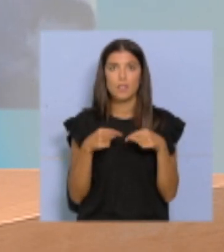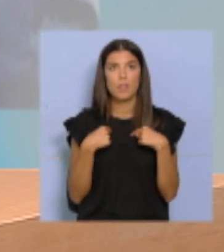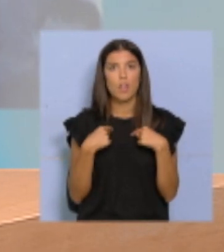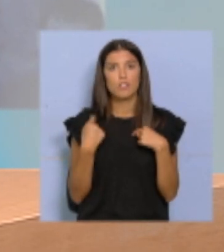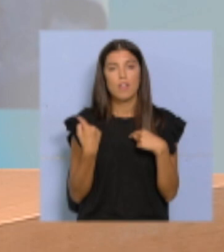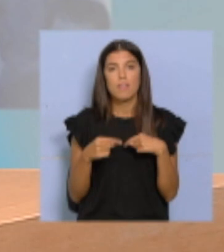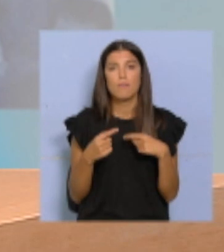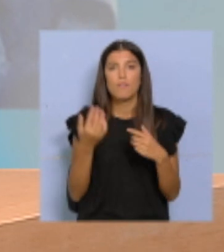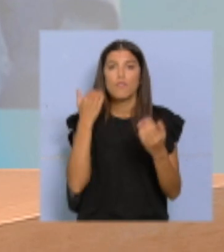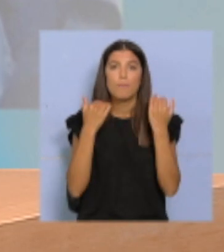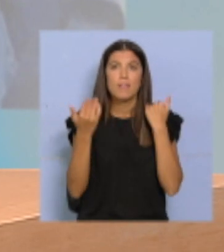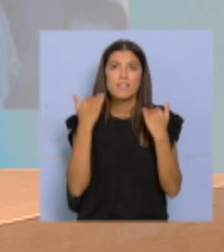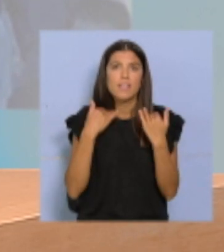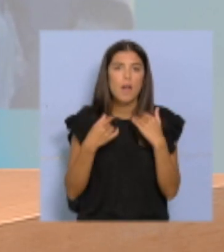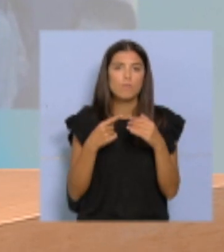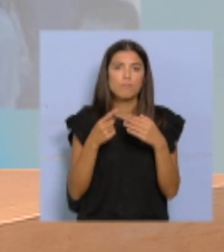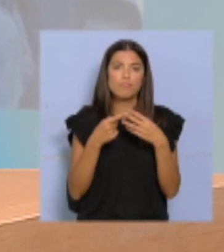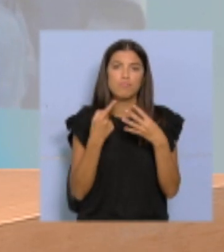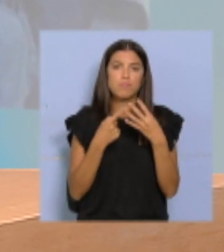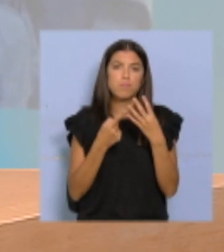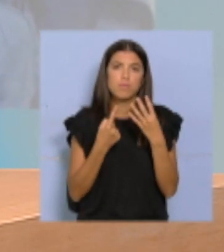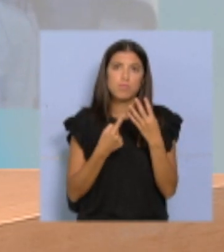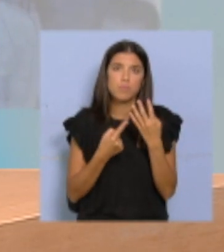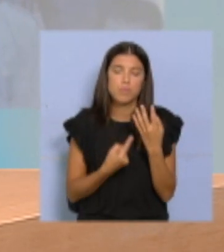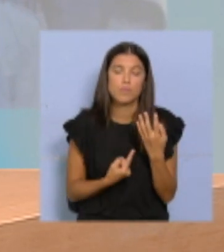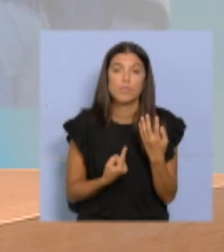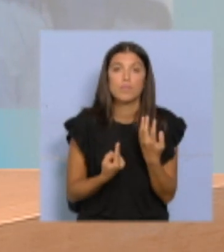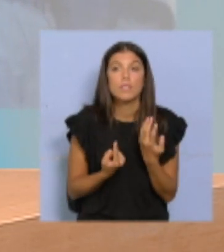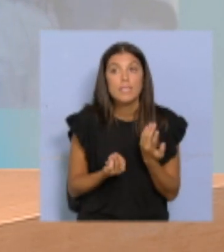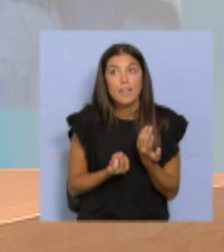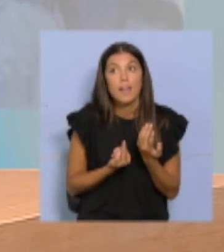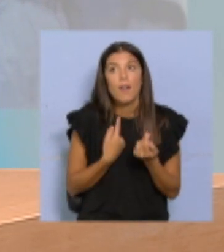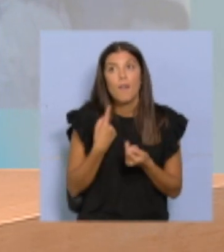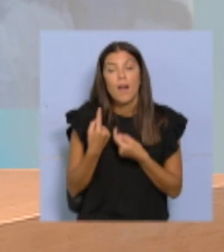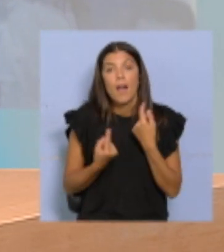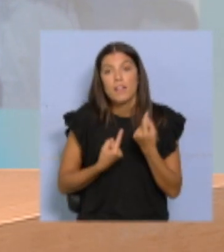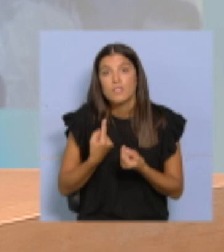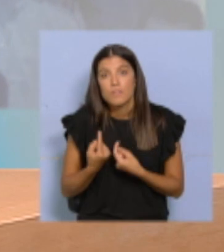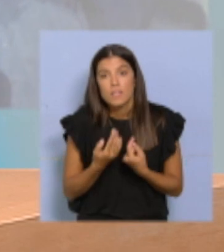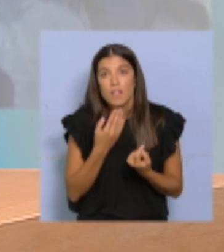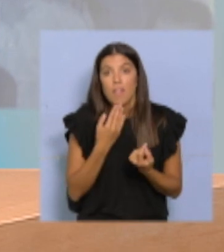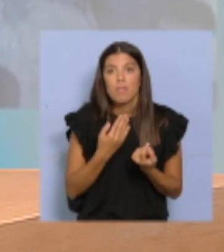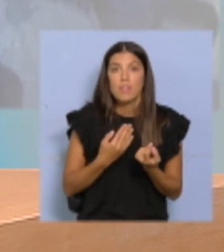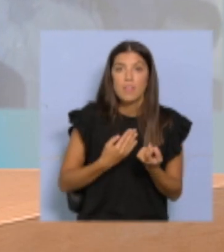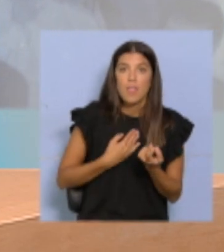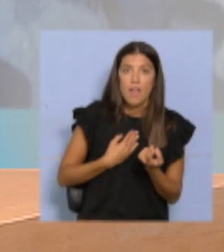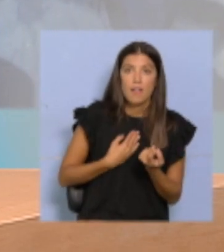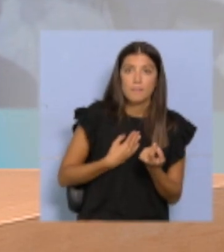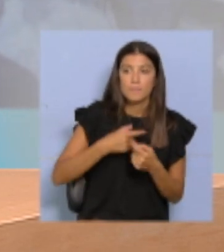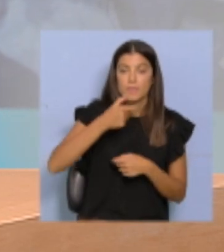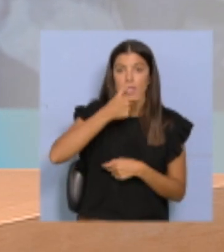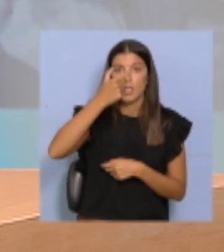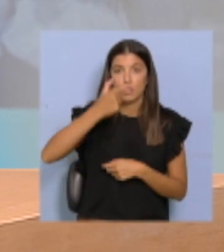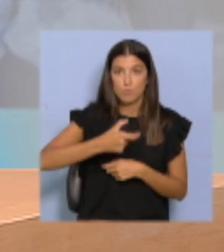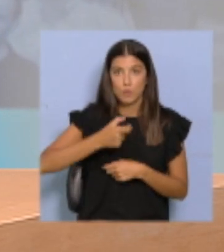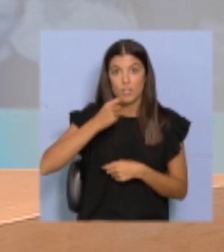um número assim absurdo, claro, que às vezes deve existir. Sim. E esse facto faz com que as pessoas não tenham, quem